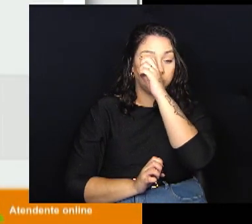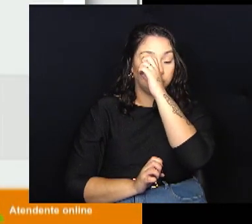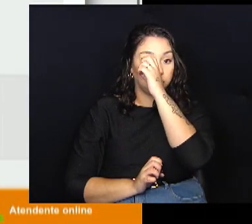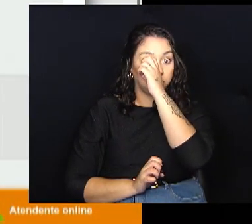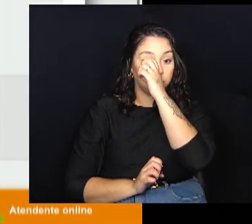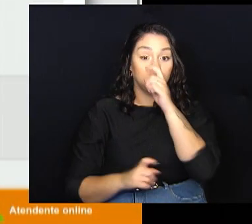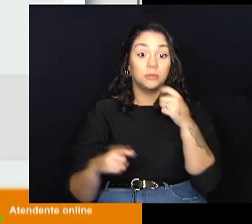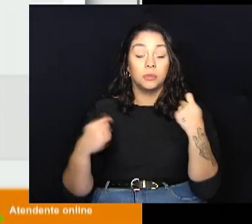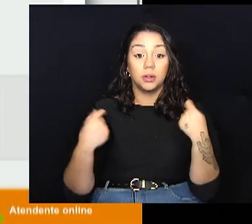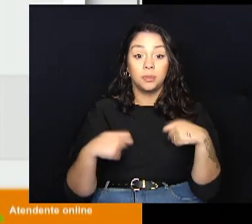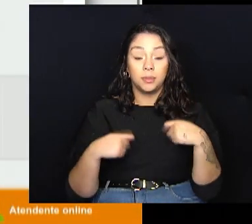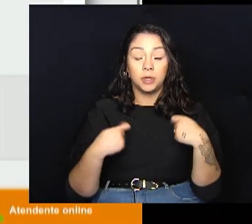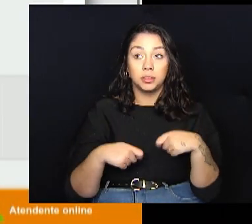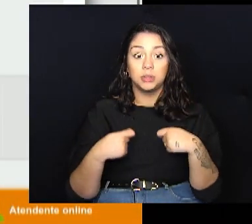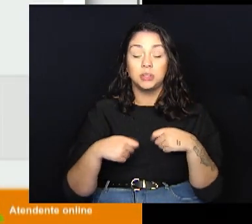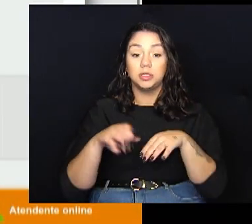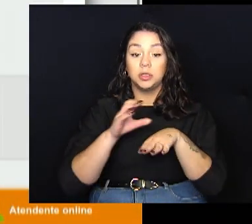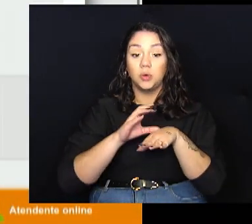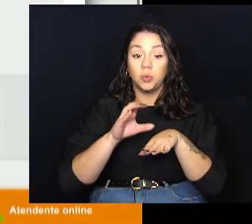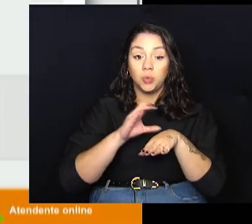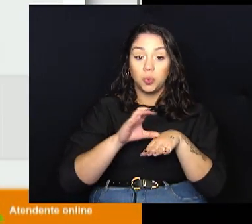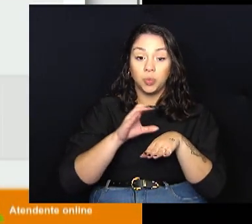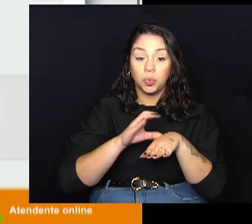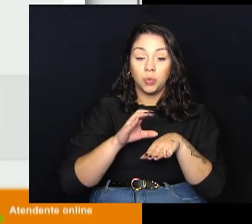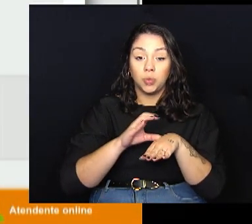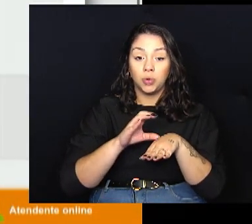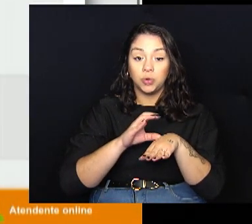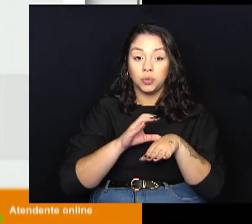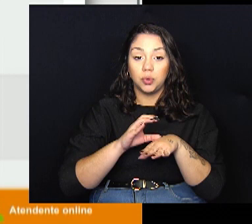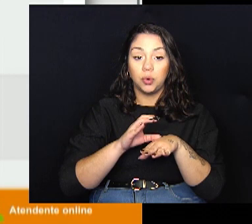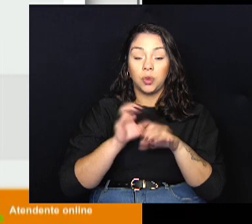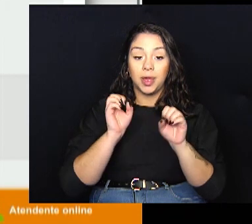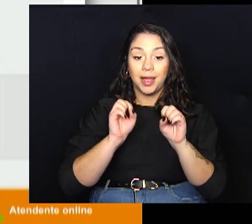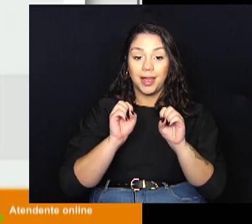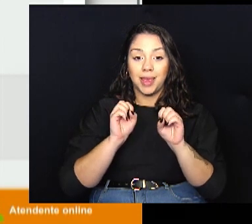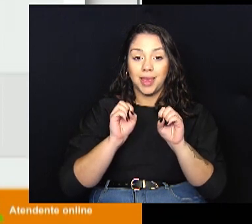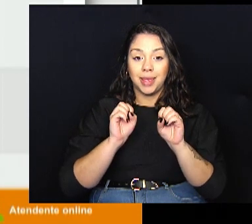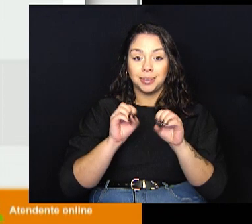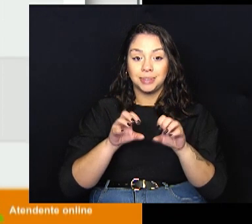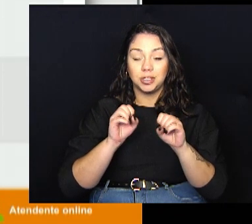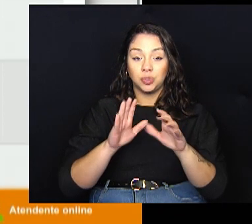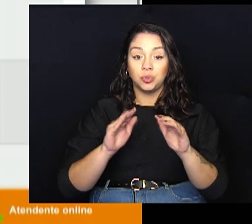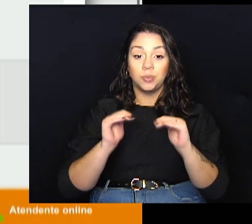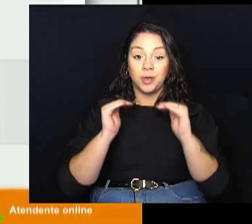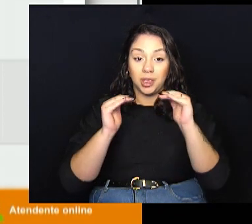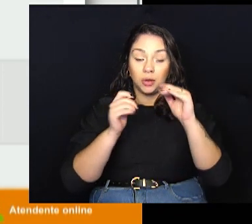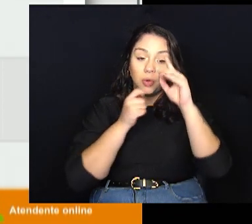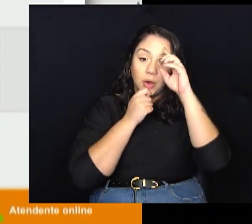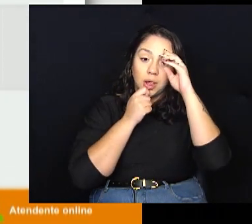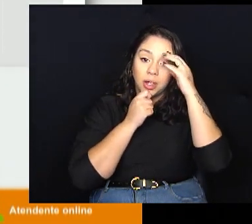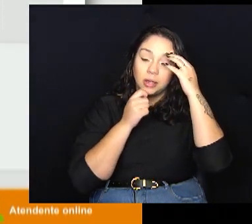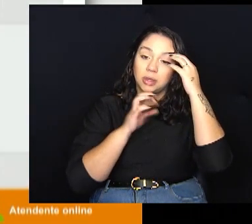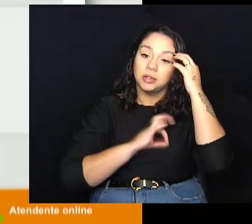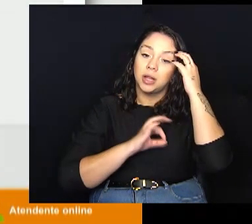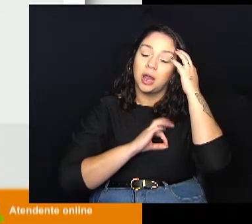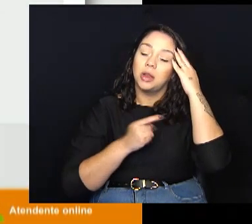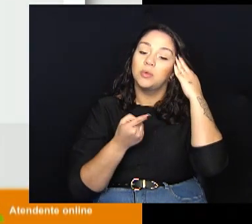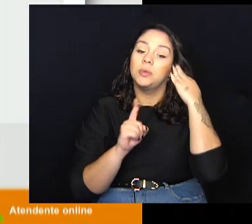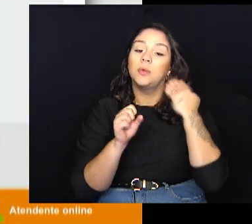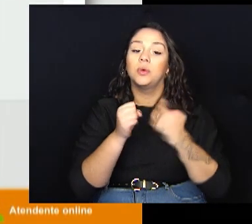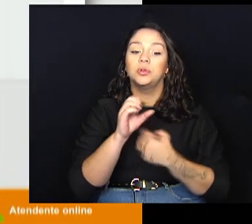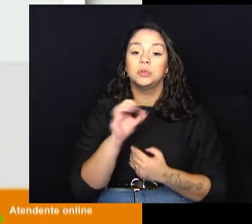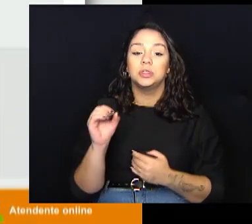é necessário estar começando o ensino superior o salário de 1.800 para